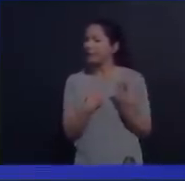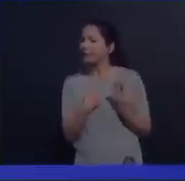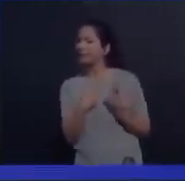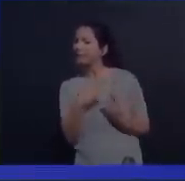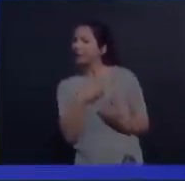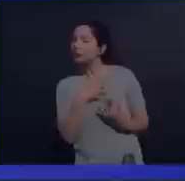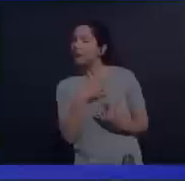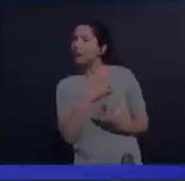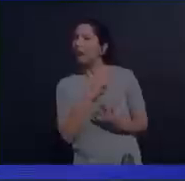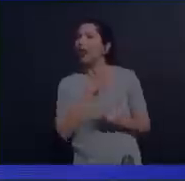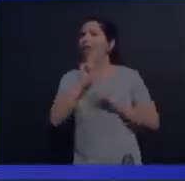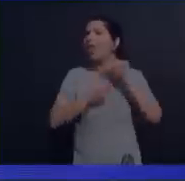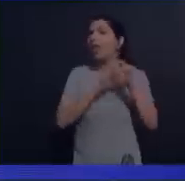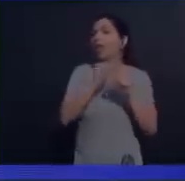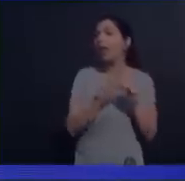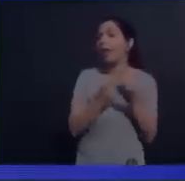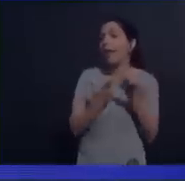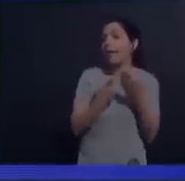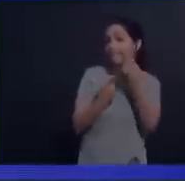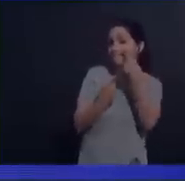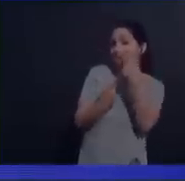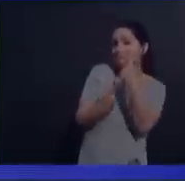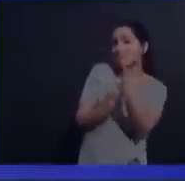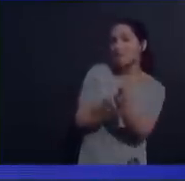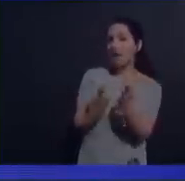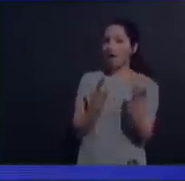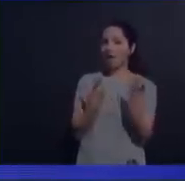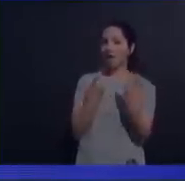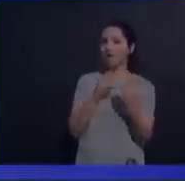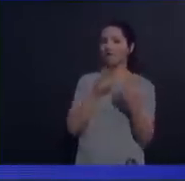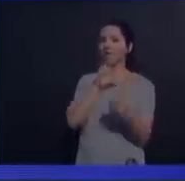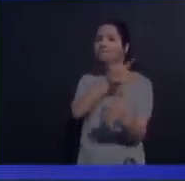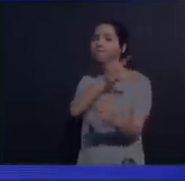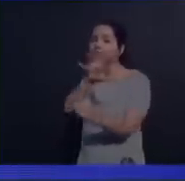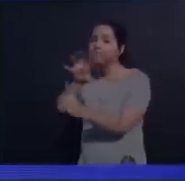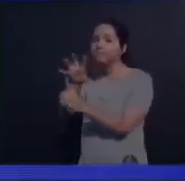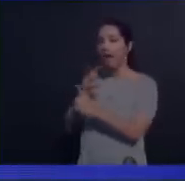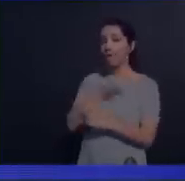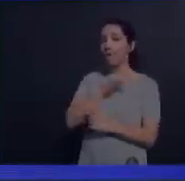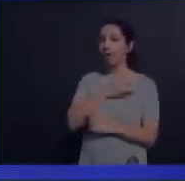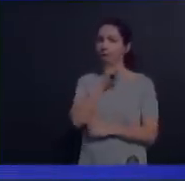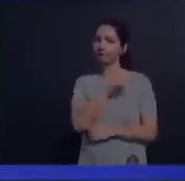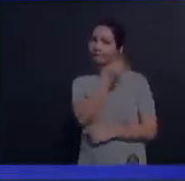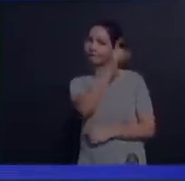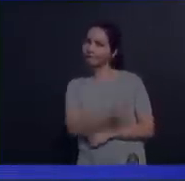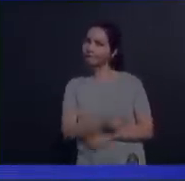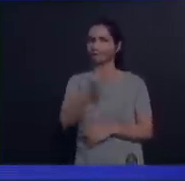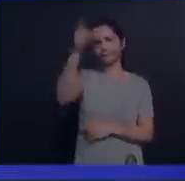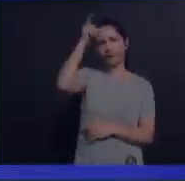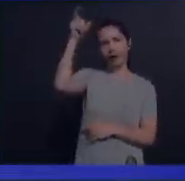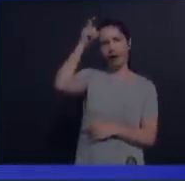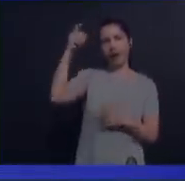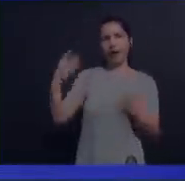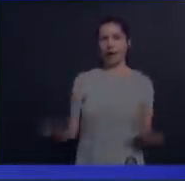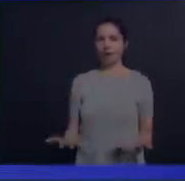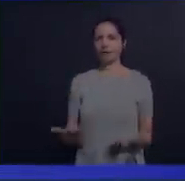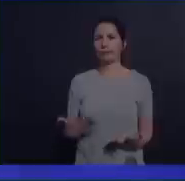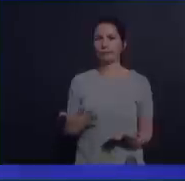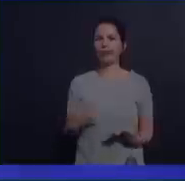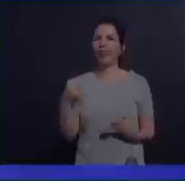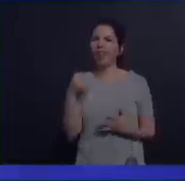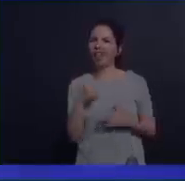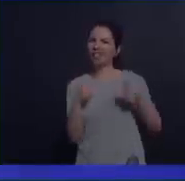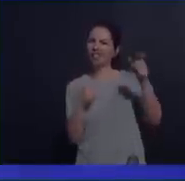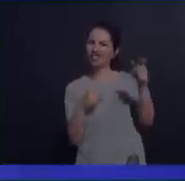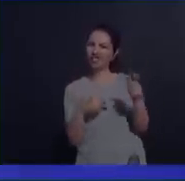Quem é o mais interessado em colocar o medo nas nossas vidas? O diabo. O diabo, ele é o